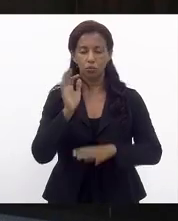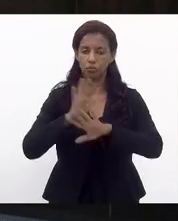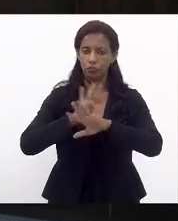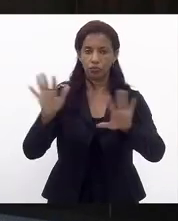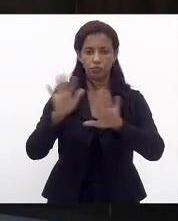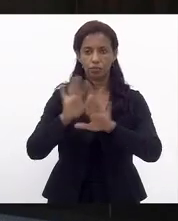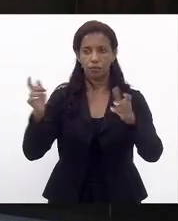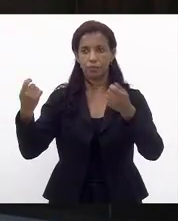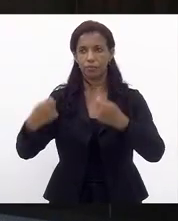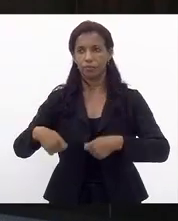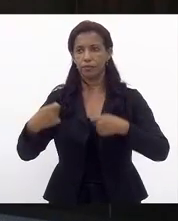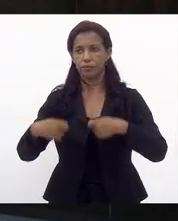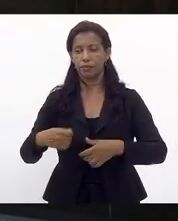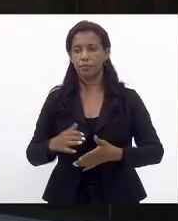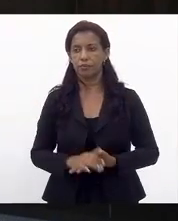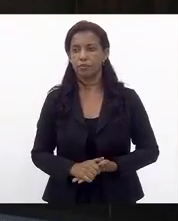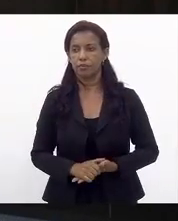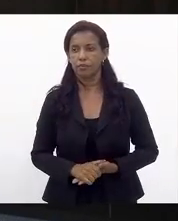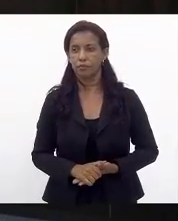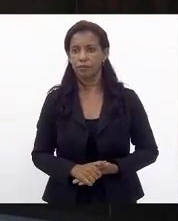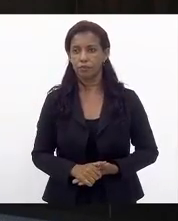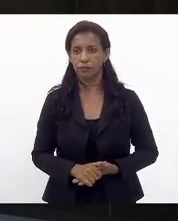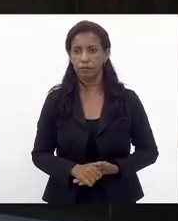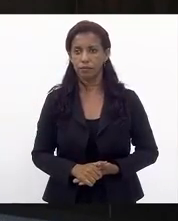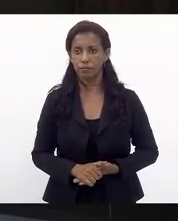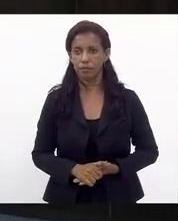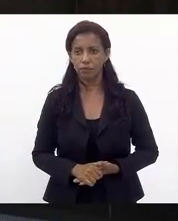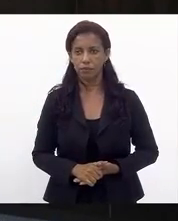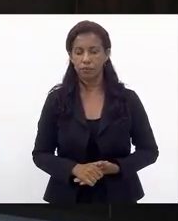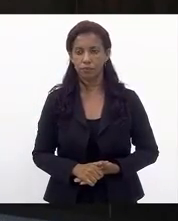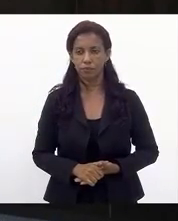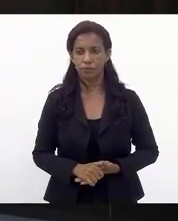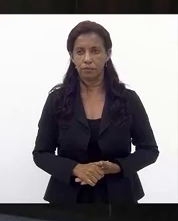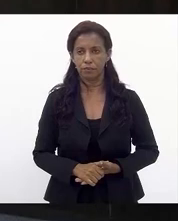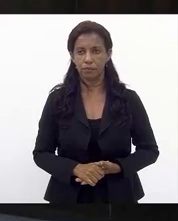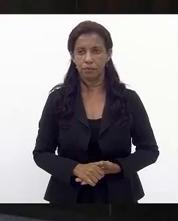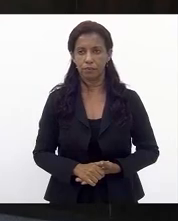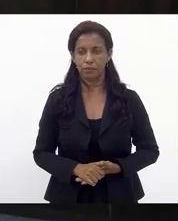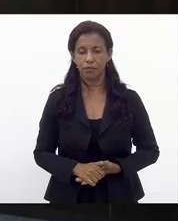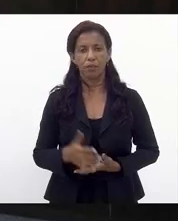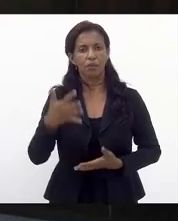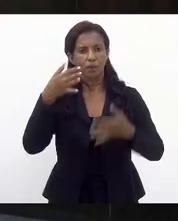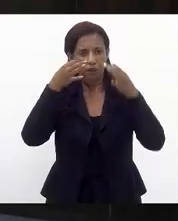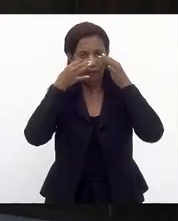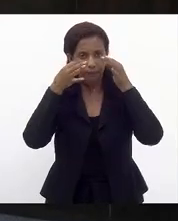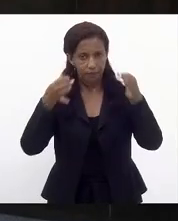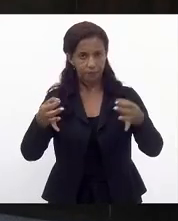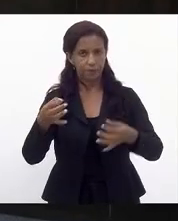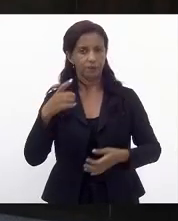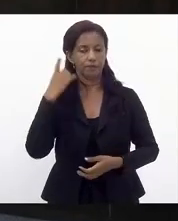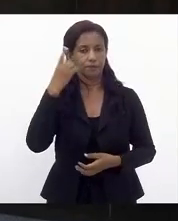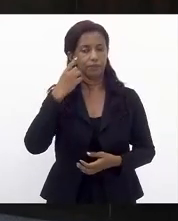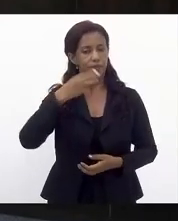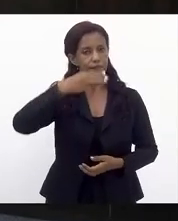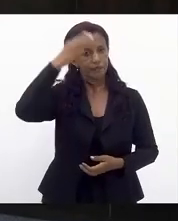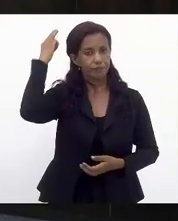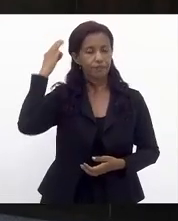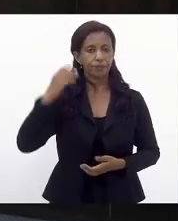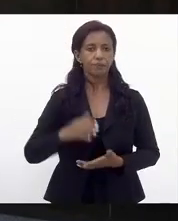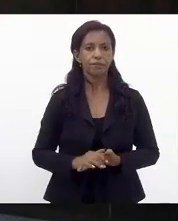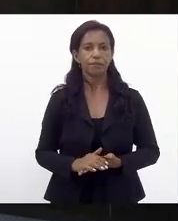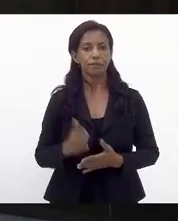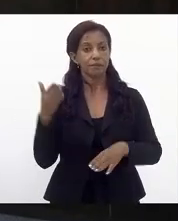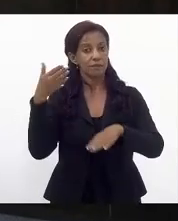de não sei que tá de quanto tempo e chama atenção de pedal de marcha que